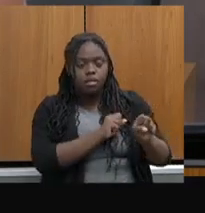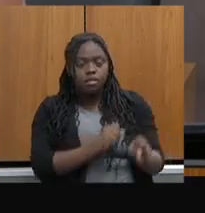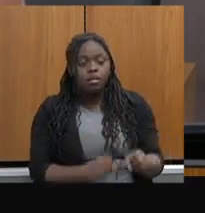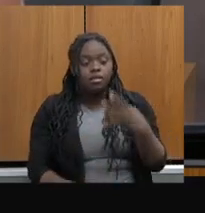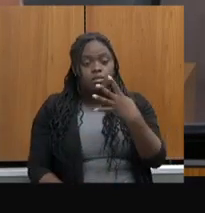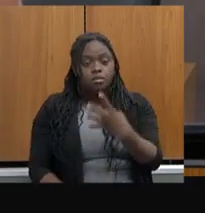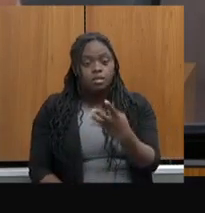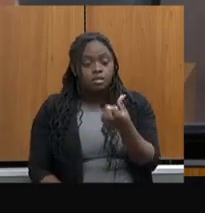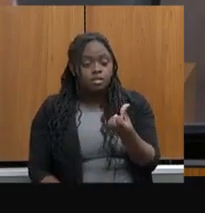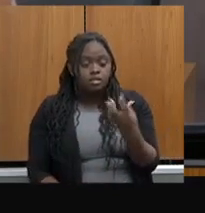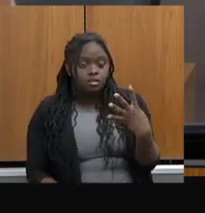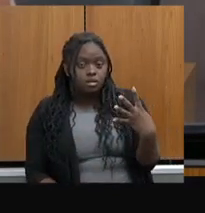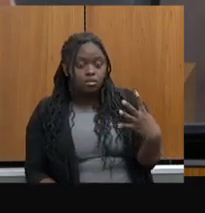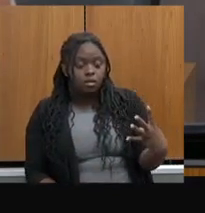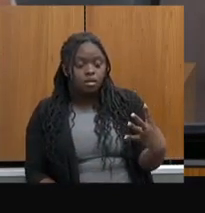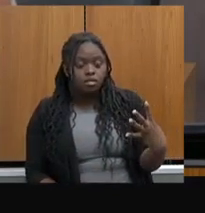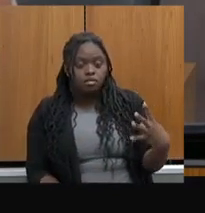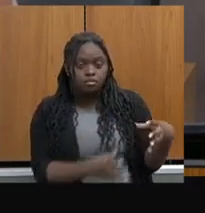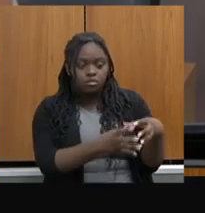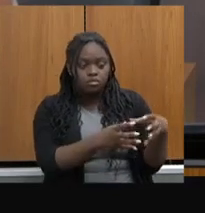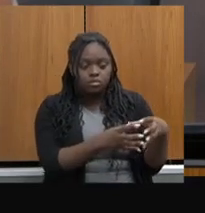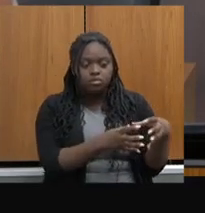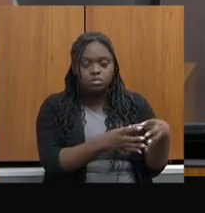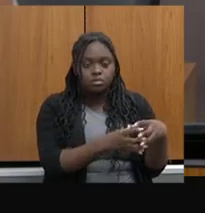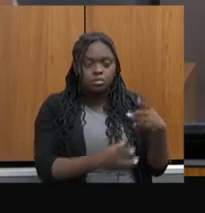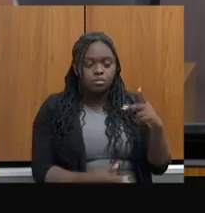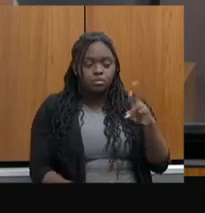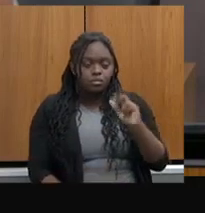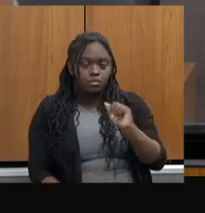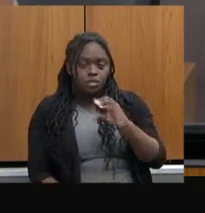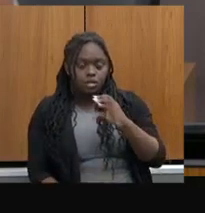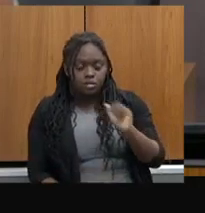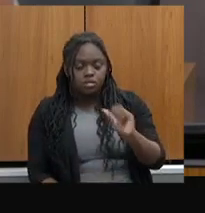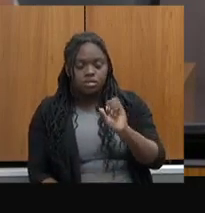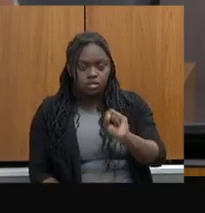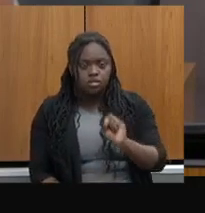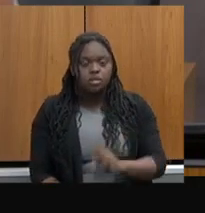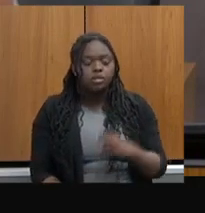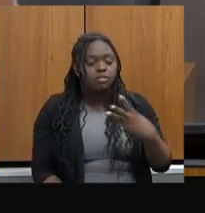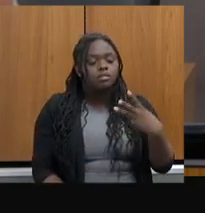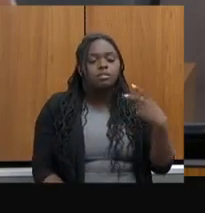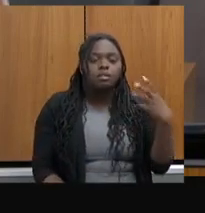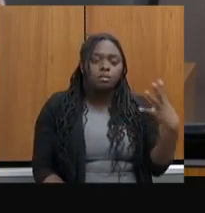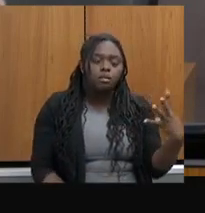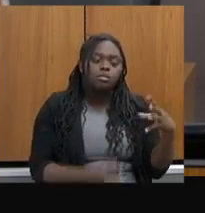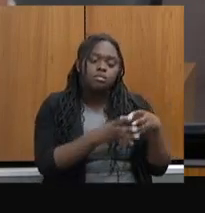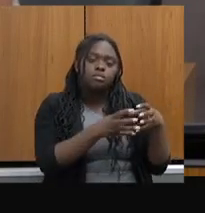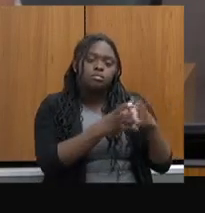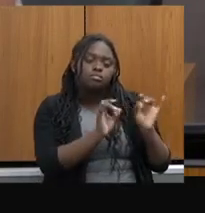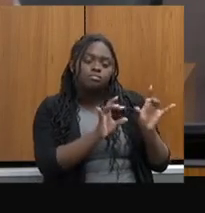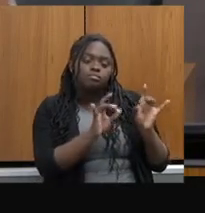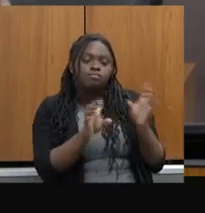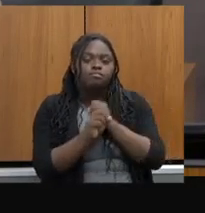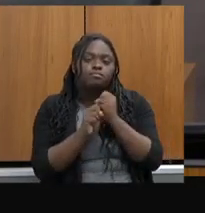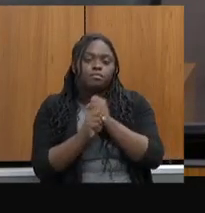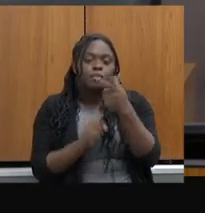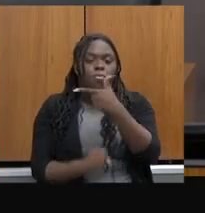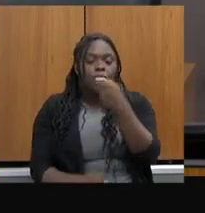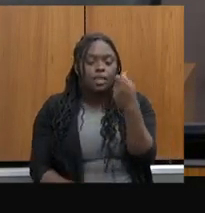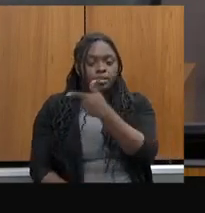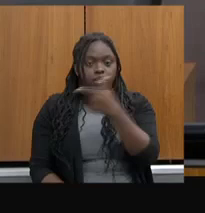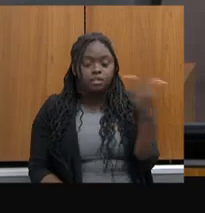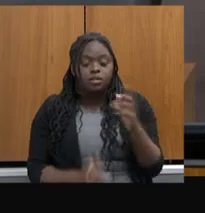464 do quadro de Praças e 34 do quadro de especialistas durante o ano de 2022